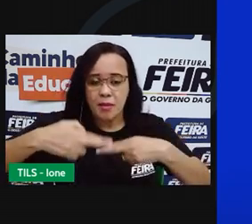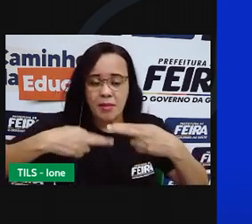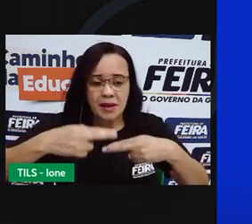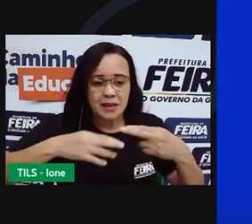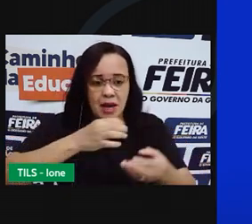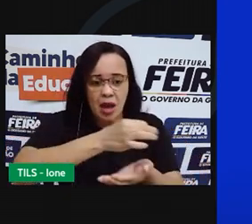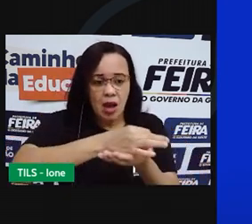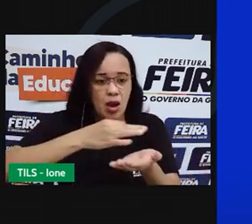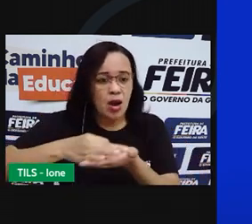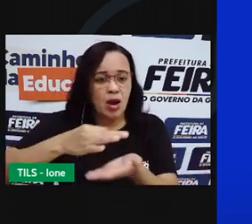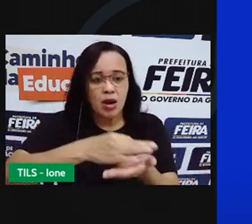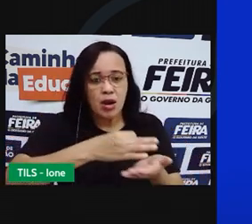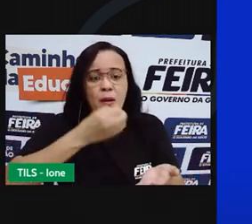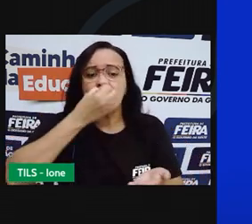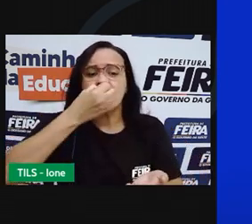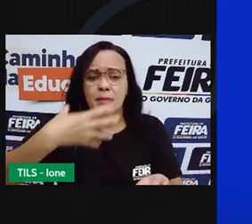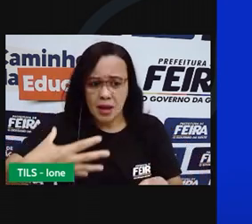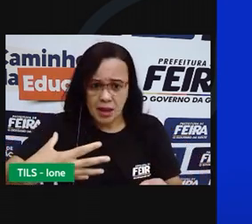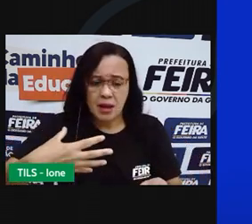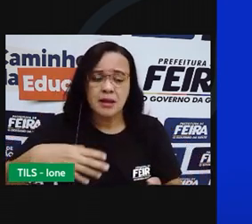Tudo bem